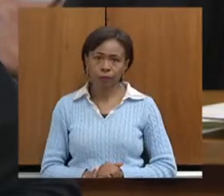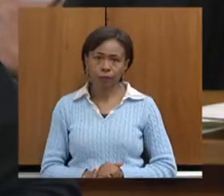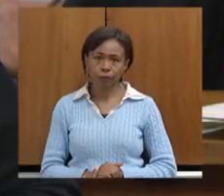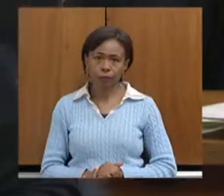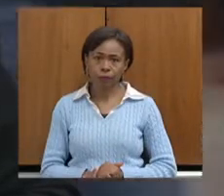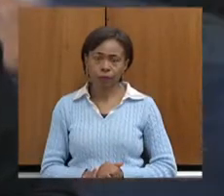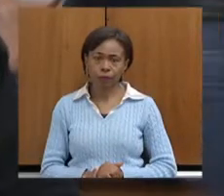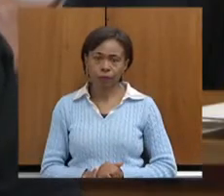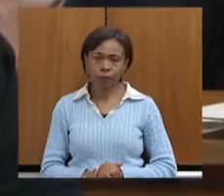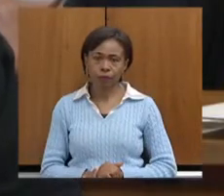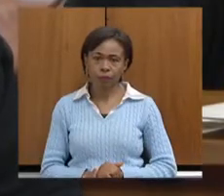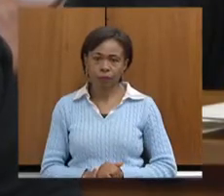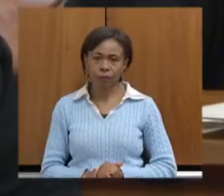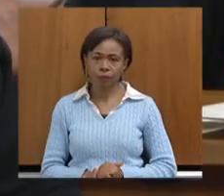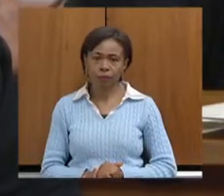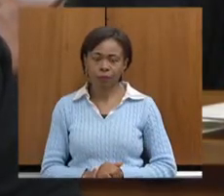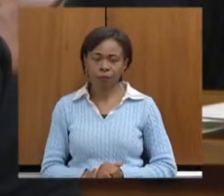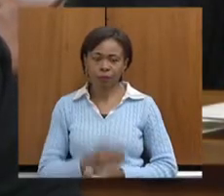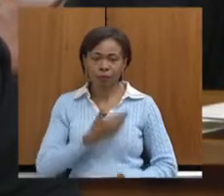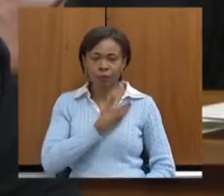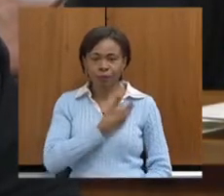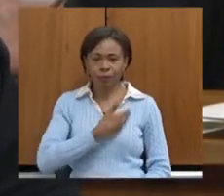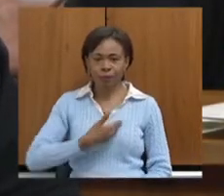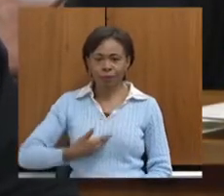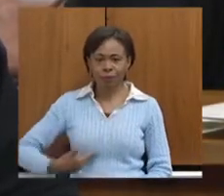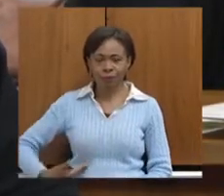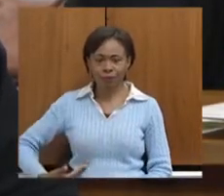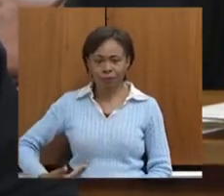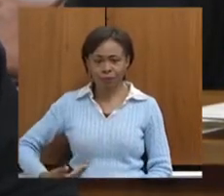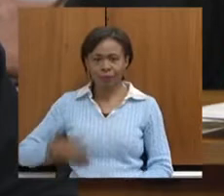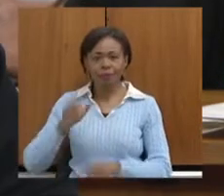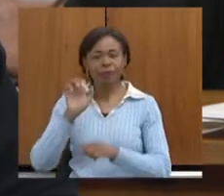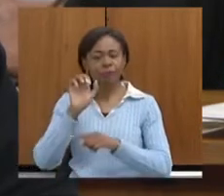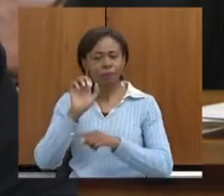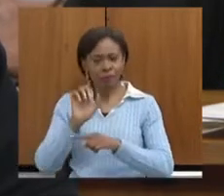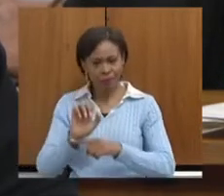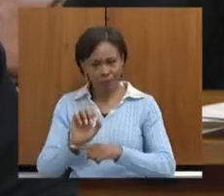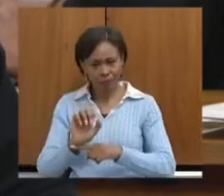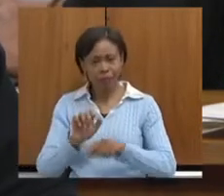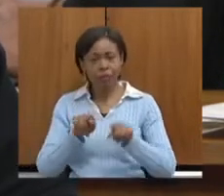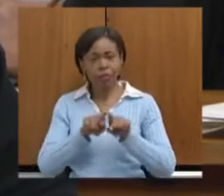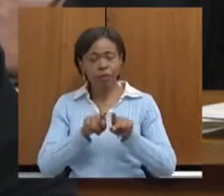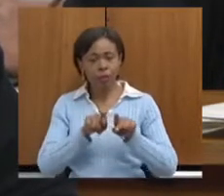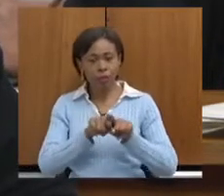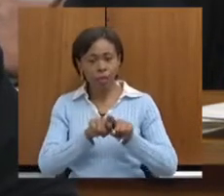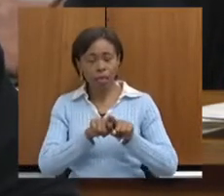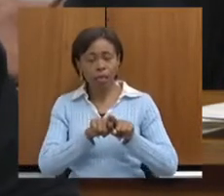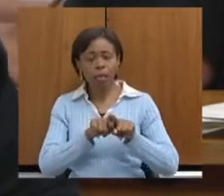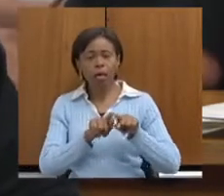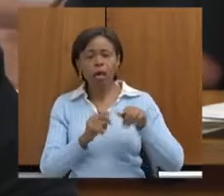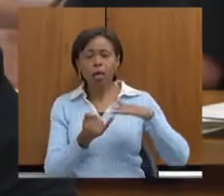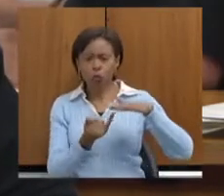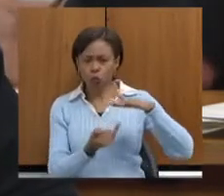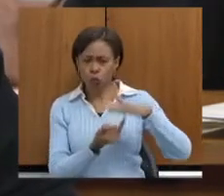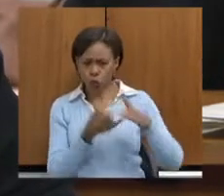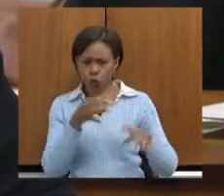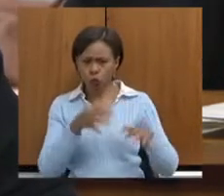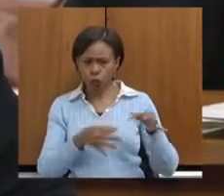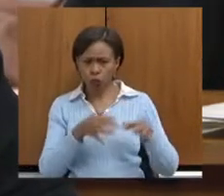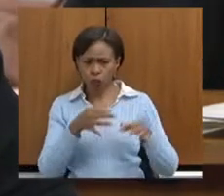e o governo do estado e as instituições Justiça estão absolutamente insatisfeitos